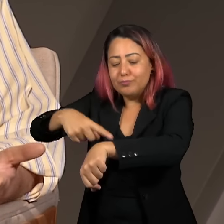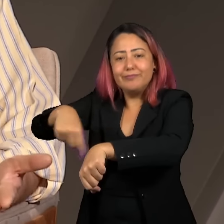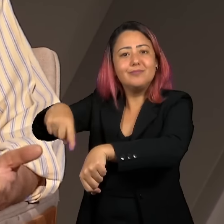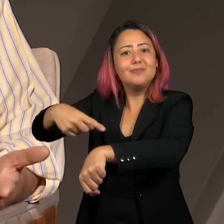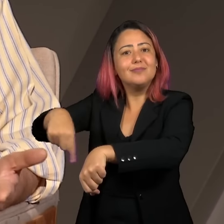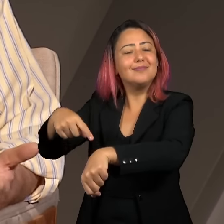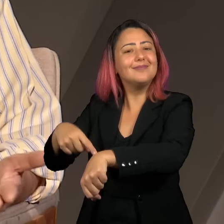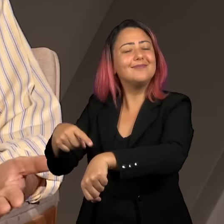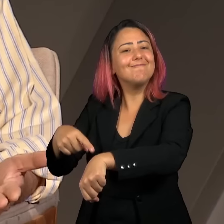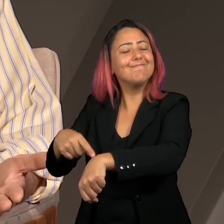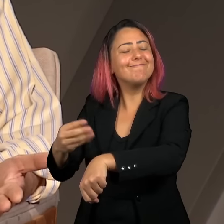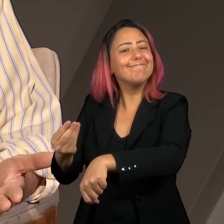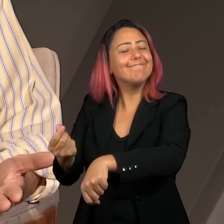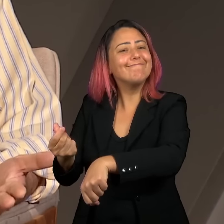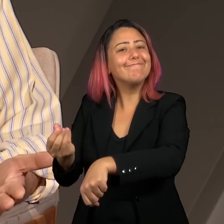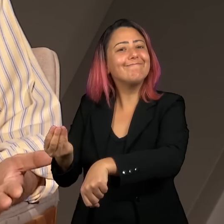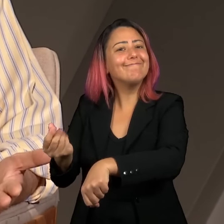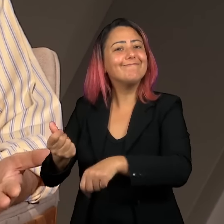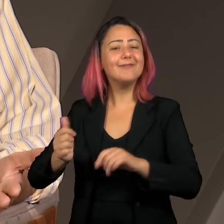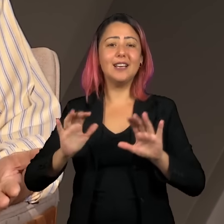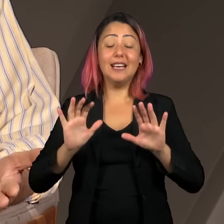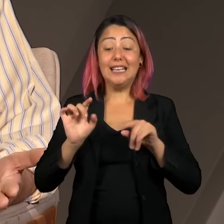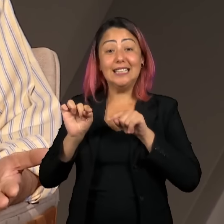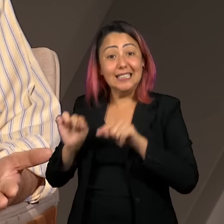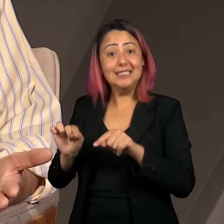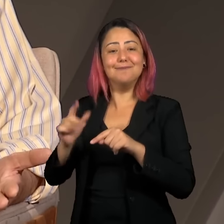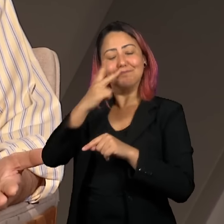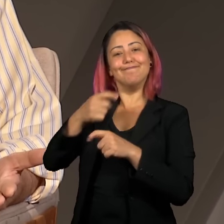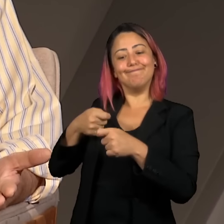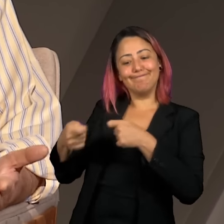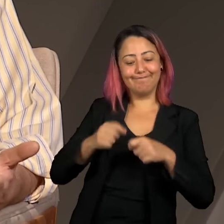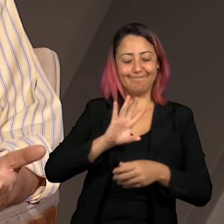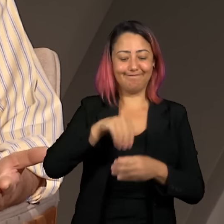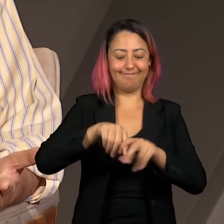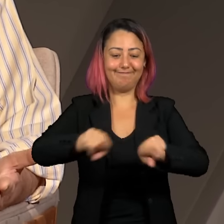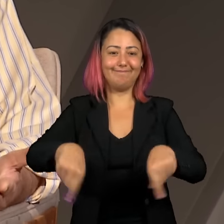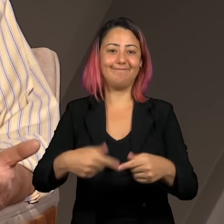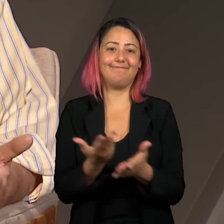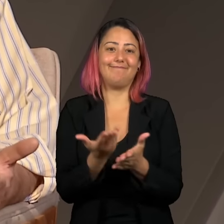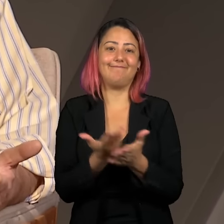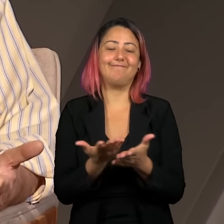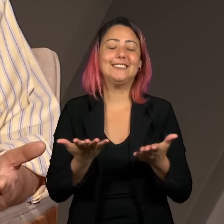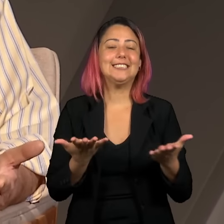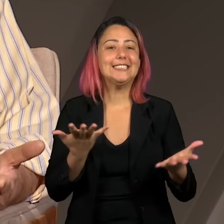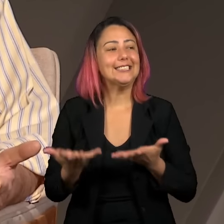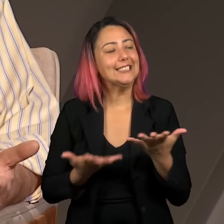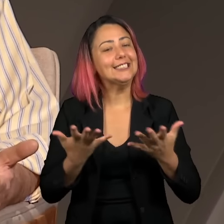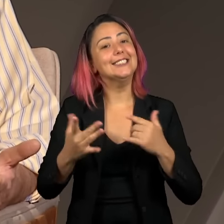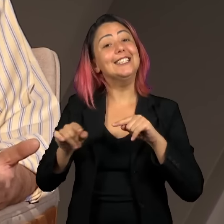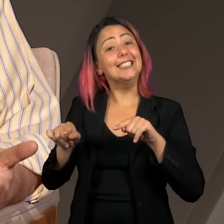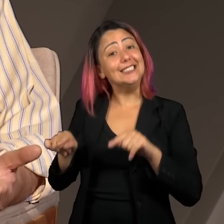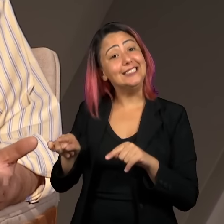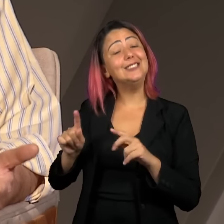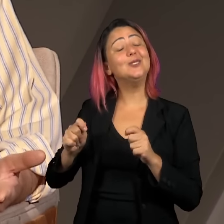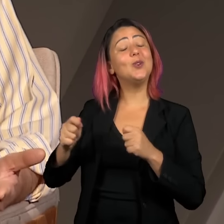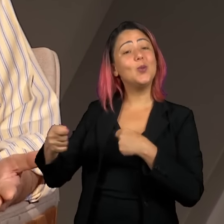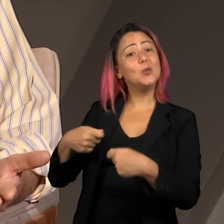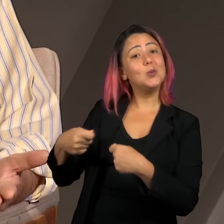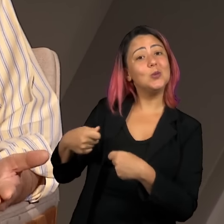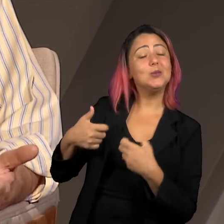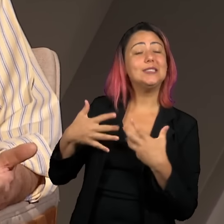decide né O que que você faz na sala de aula e essa alteração é uma alteração muito